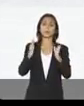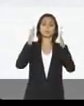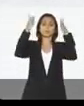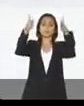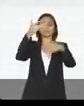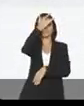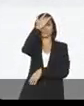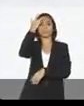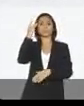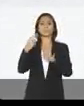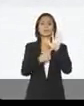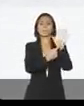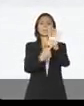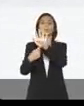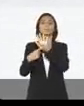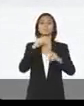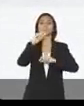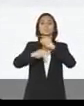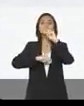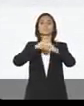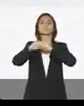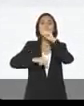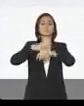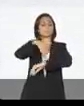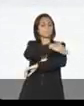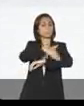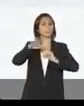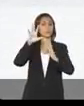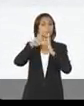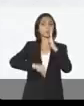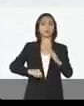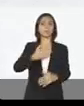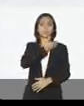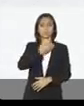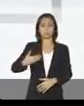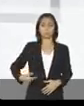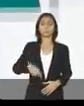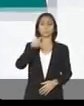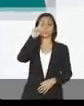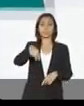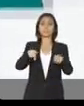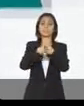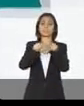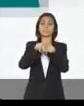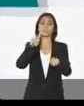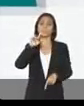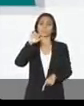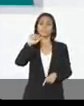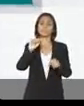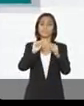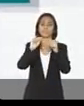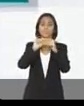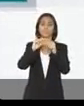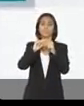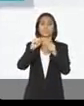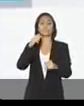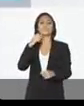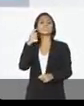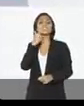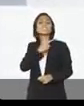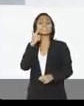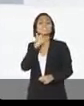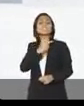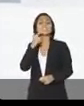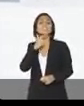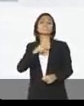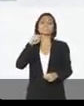para o cidadão apontar quem comete desvios na administração estadual. Eduardo também vai implantar o teste de